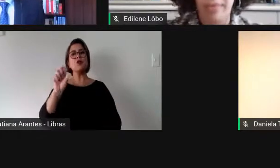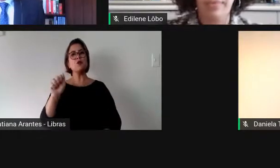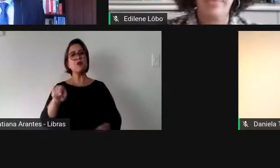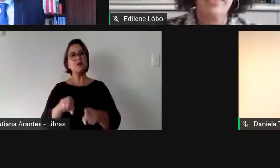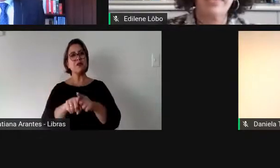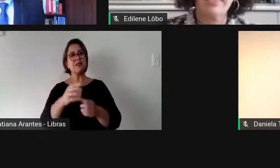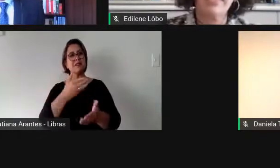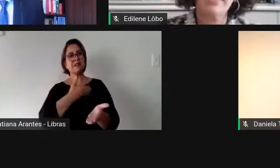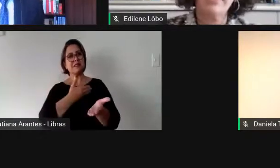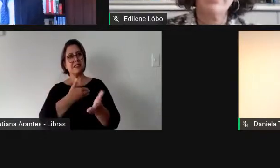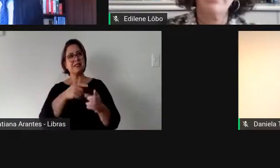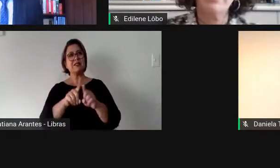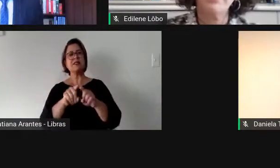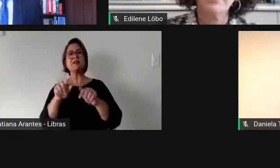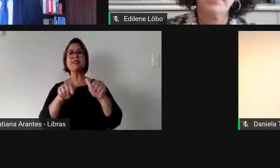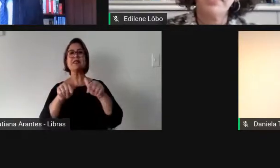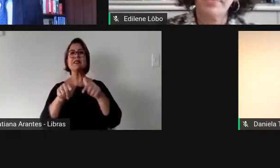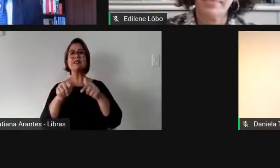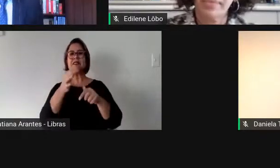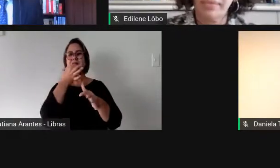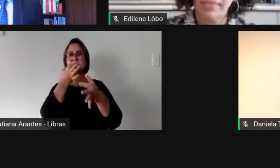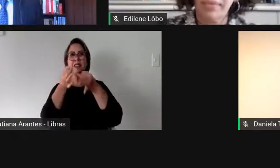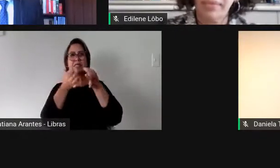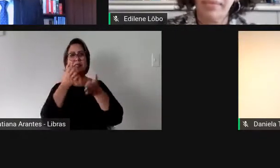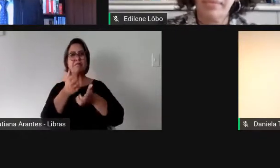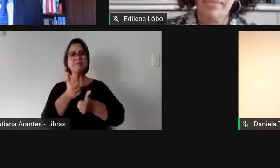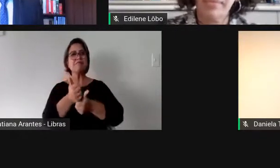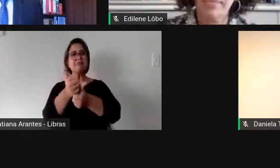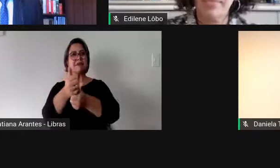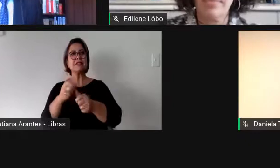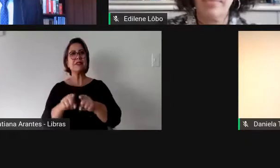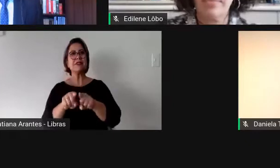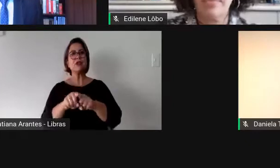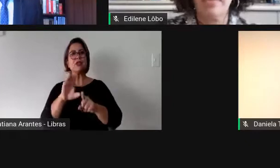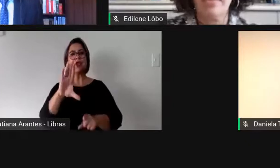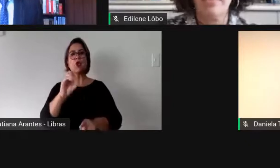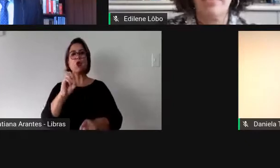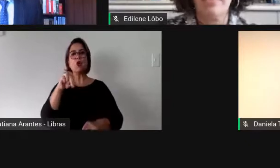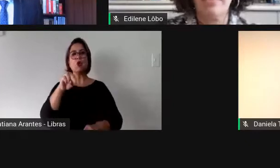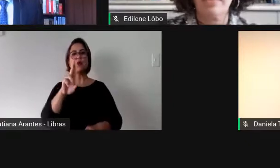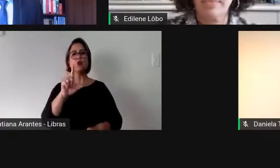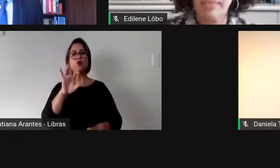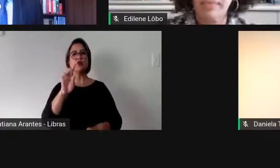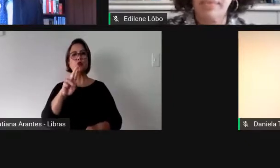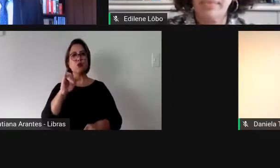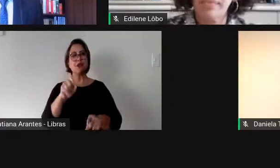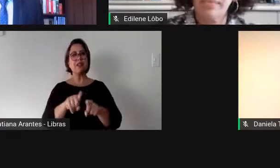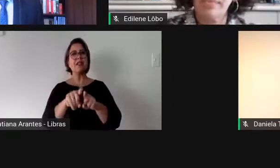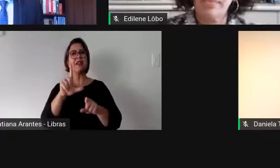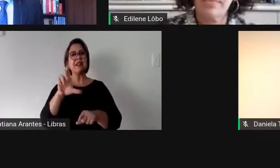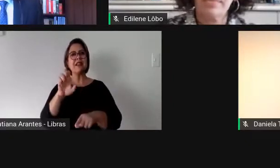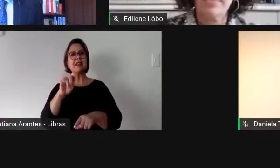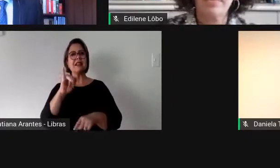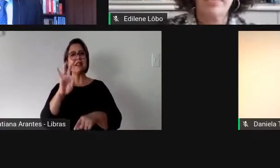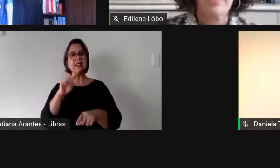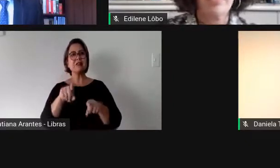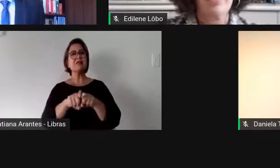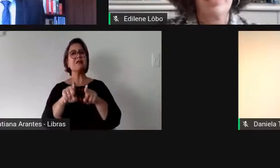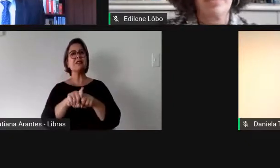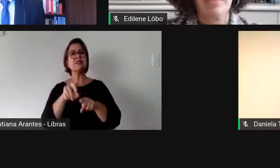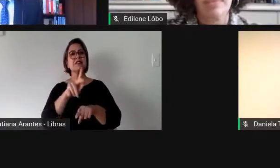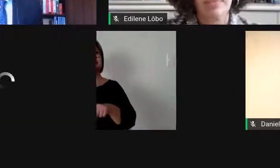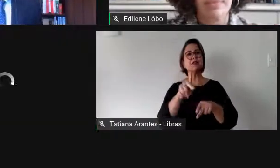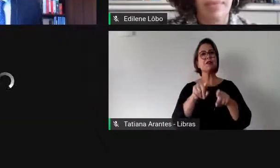na consultoria legislativa. Ela é também doutora, mestre, professora e consultora